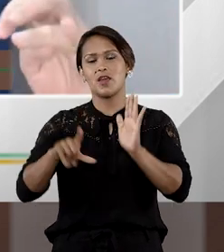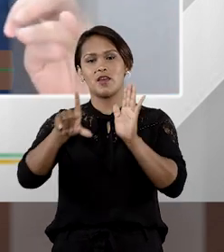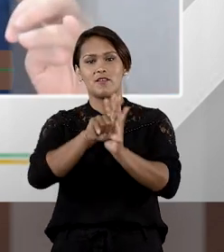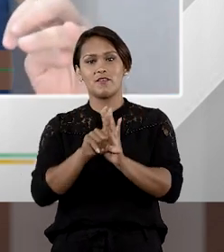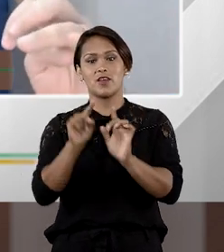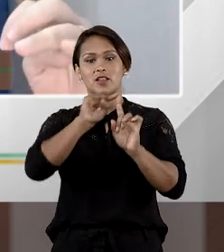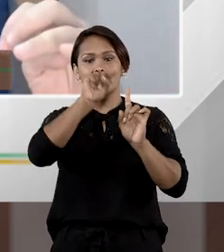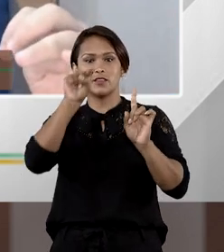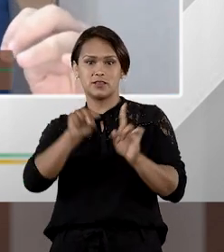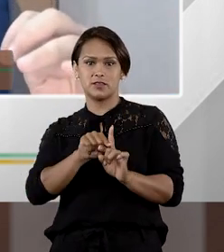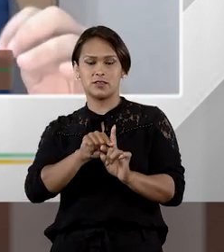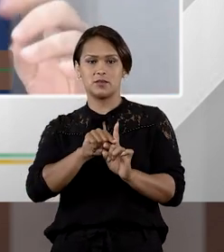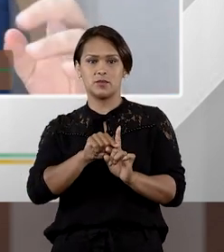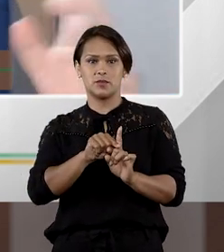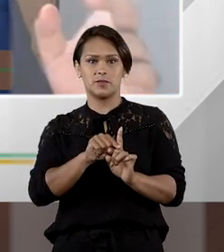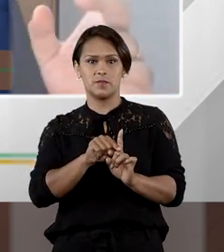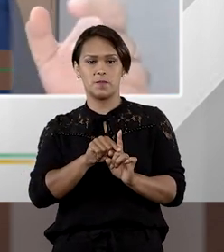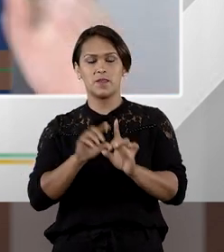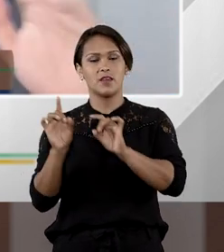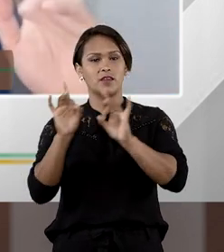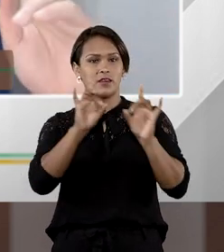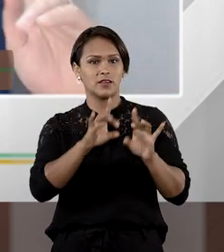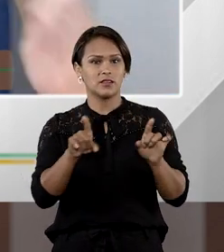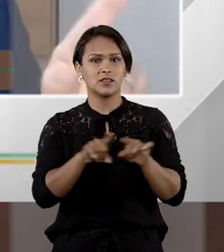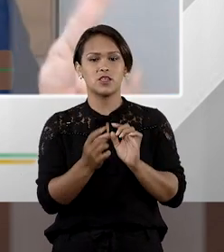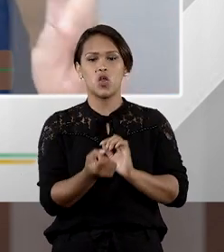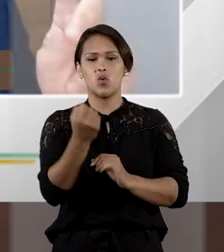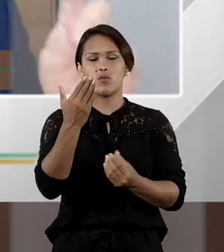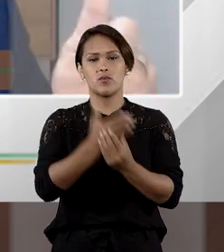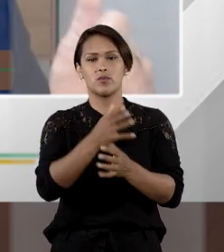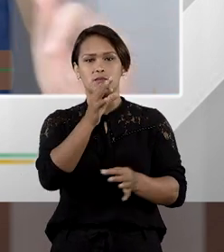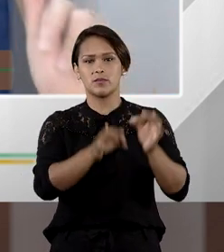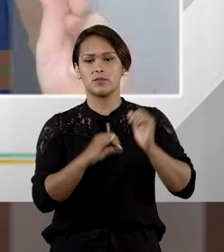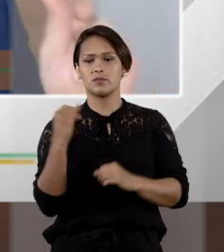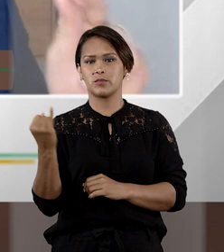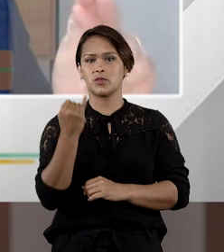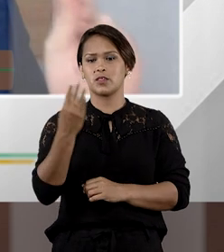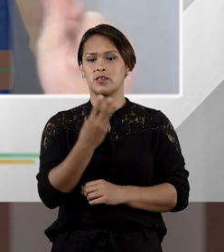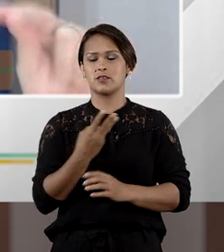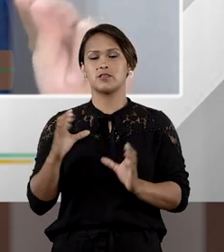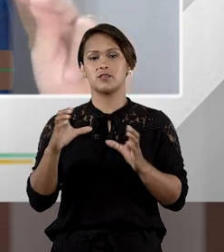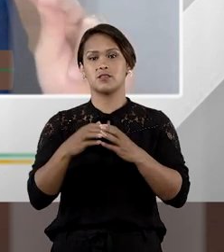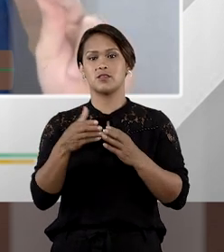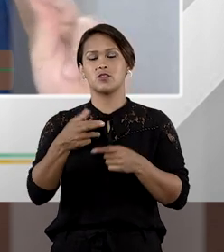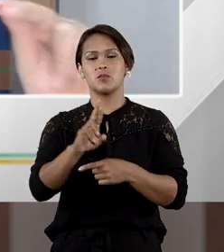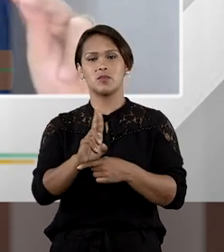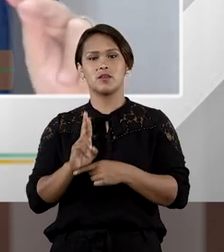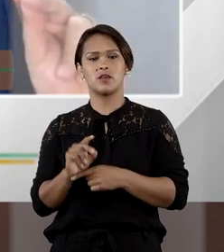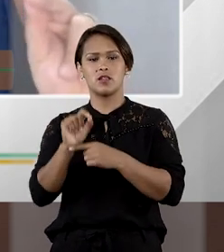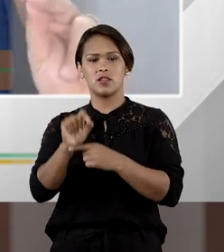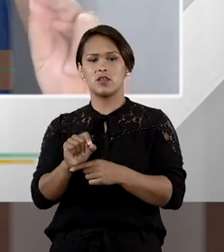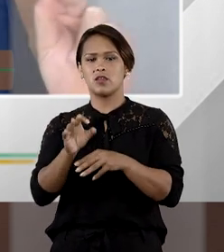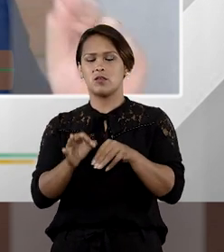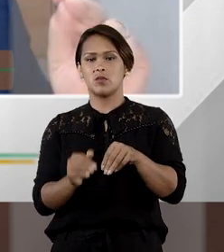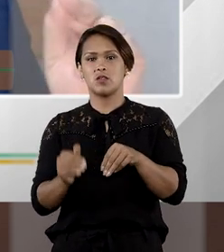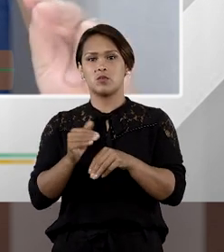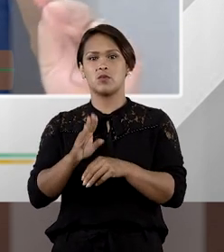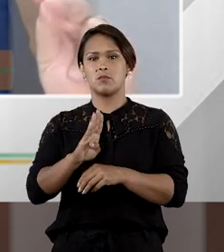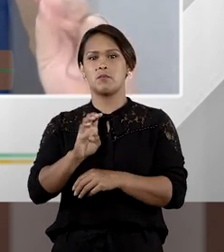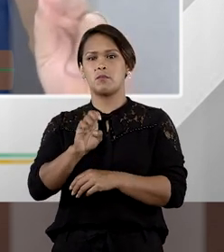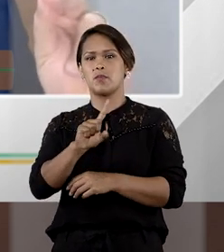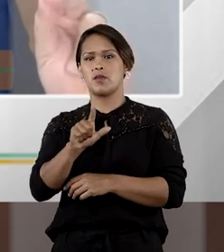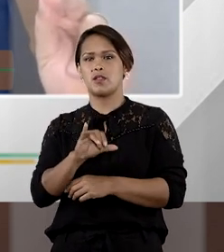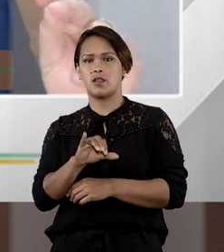alimentos gravídicos. E destacando aqui um precedente importante da terceira turma, relatado pelo ministro